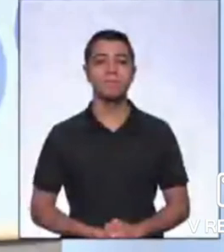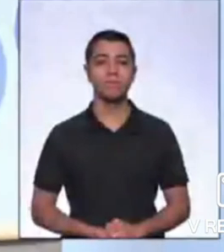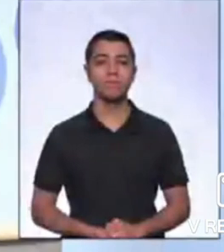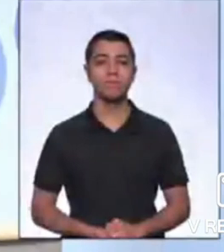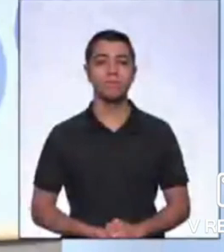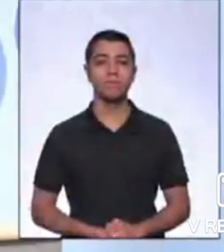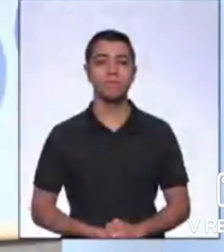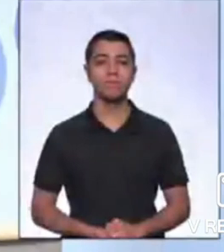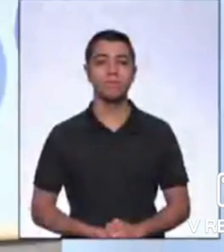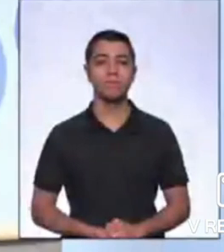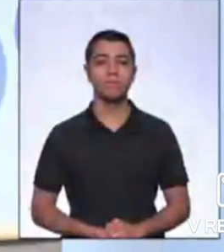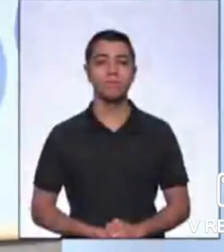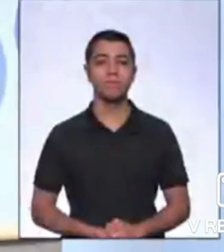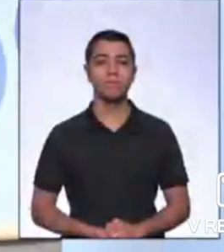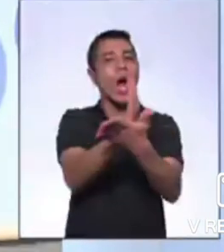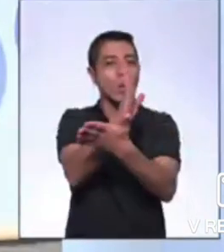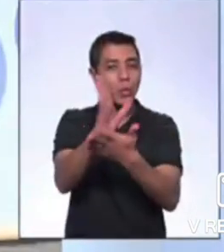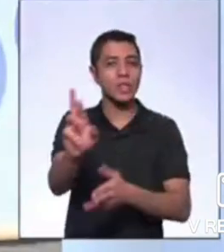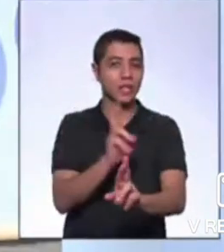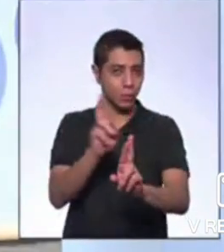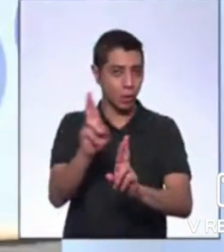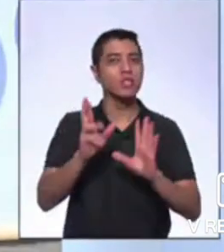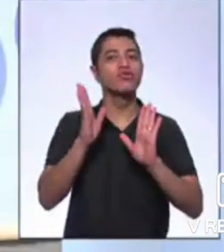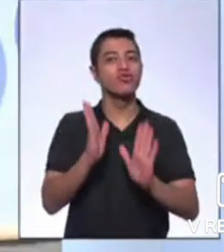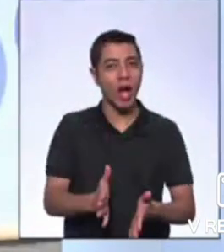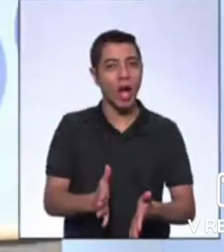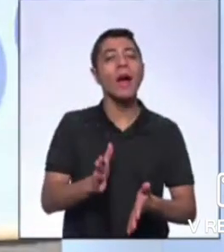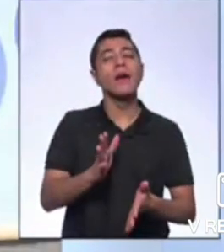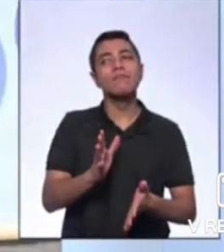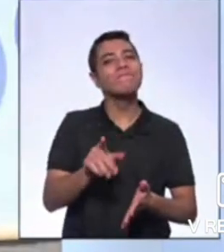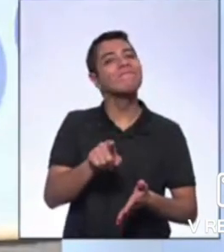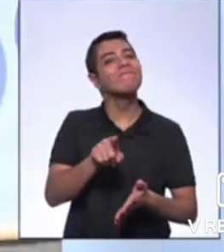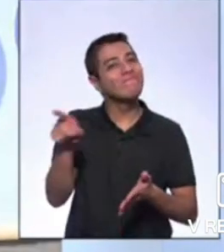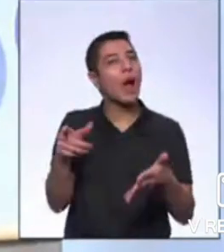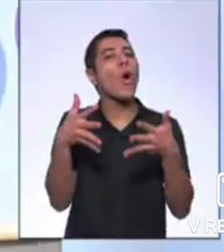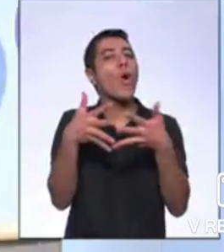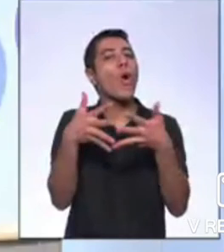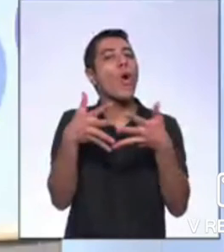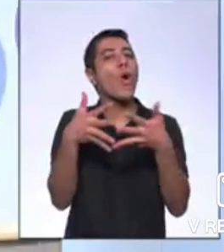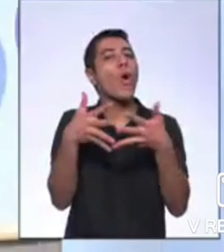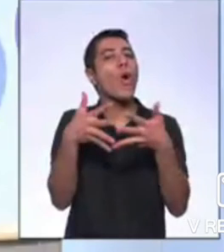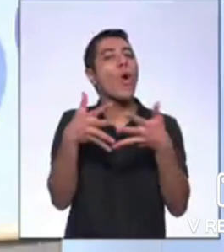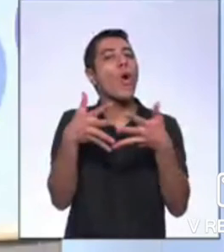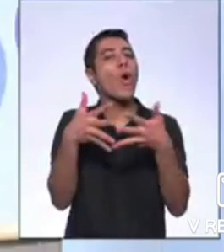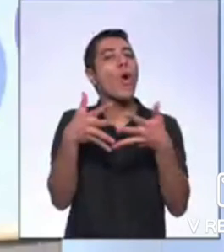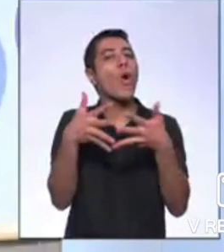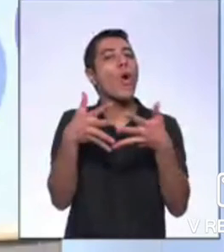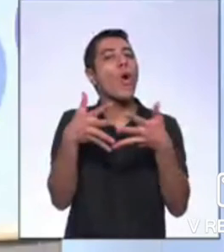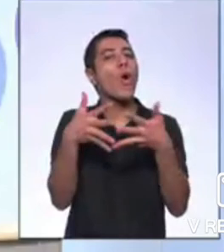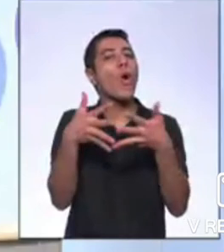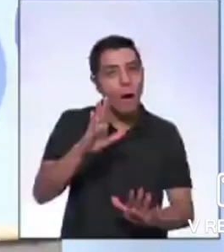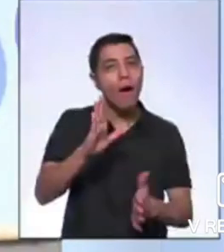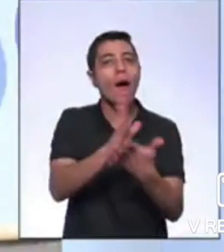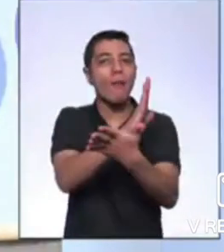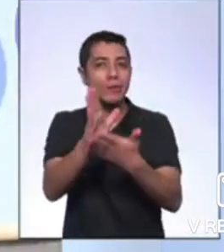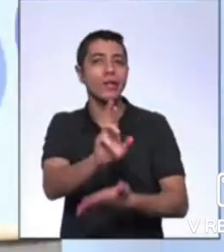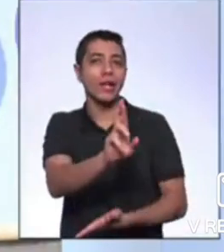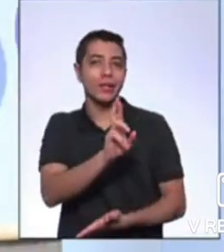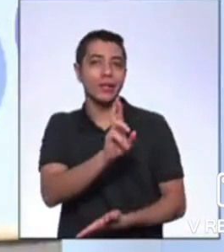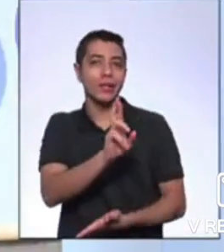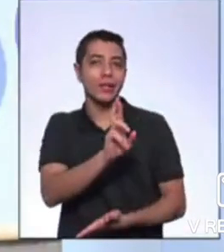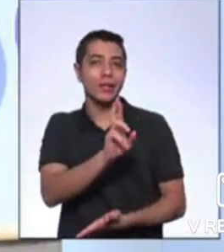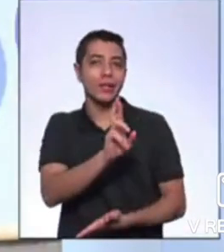Pessoal, nós tivemos algumas respostas aqui. O pessoal está confundindo um pouquinho ainda, viu? É, eu tive aqui algumas respostas A,